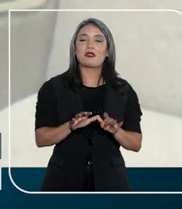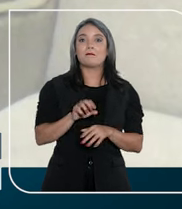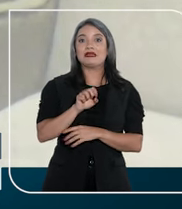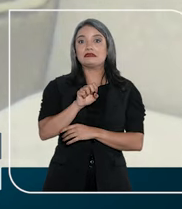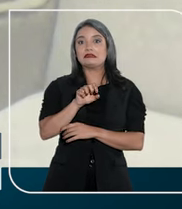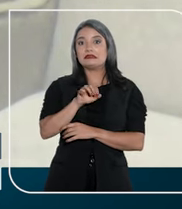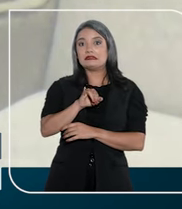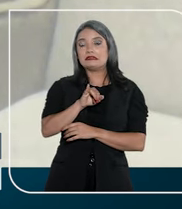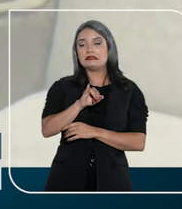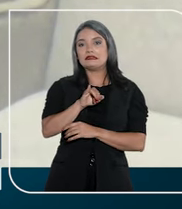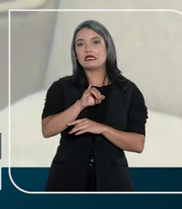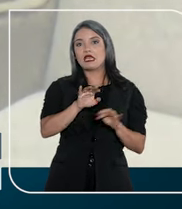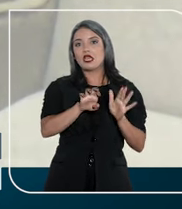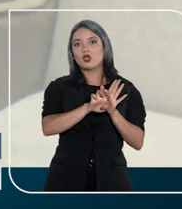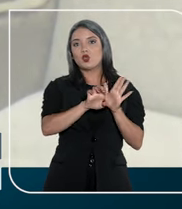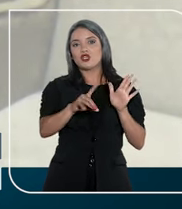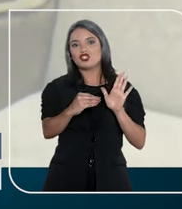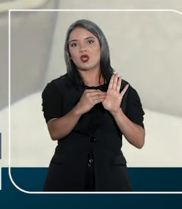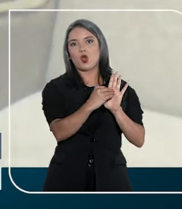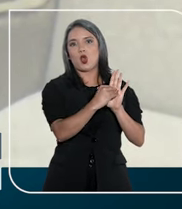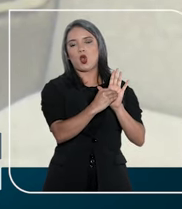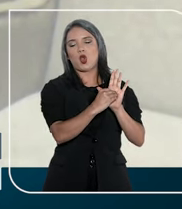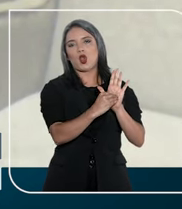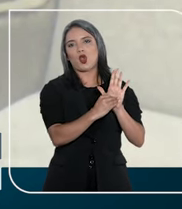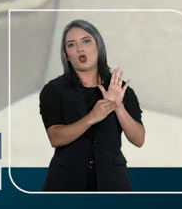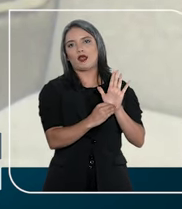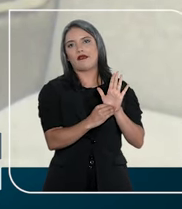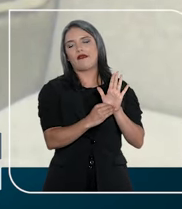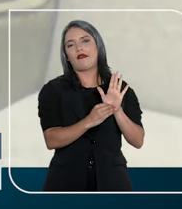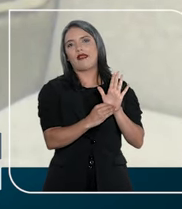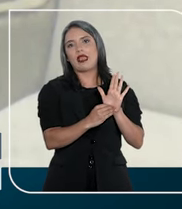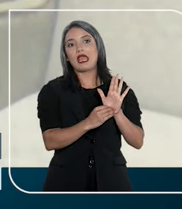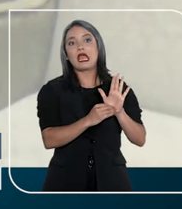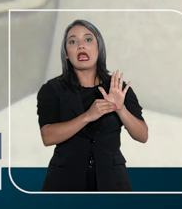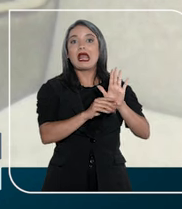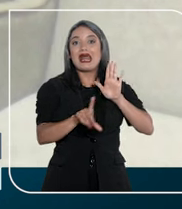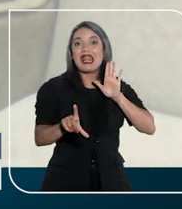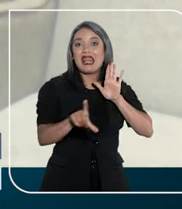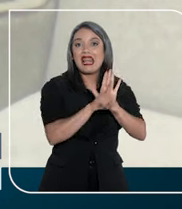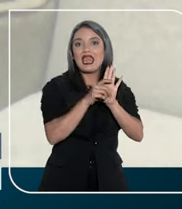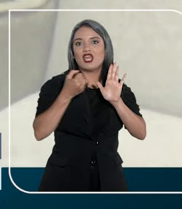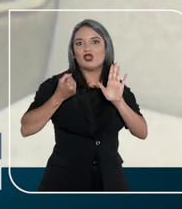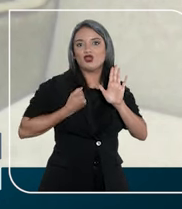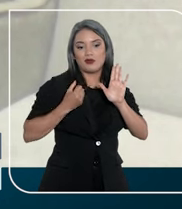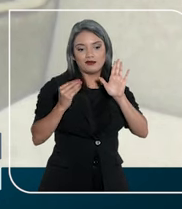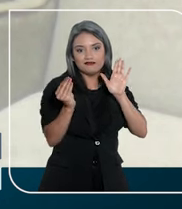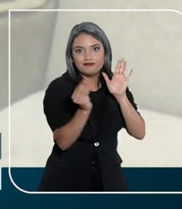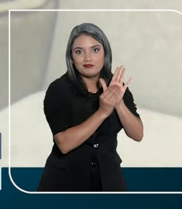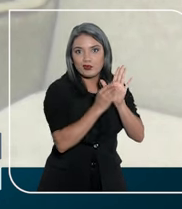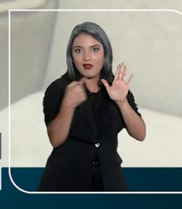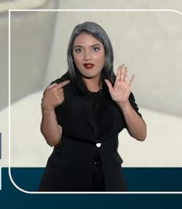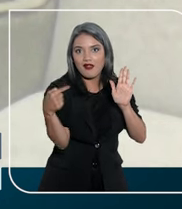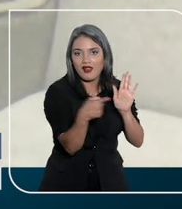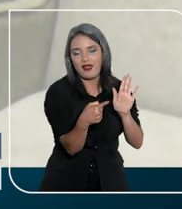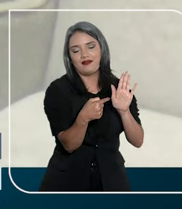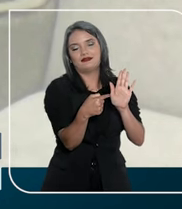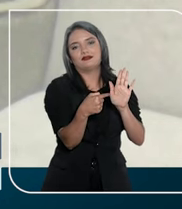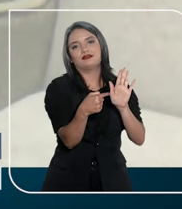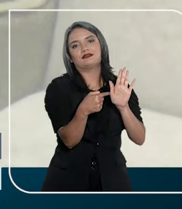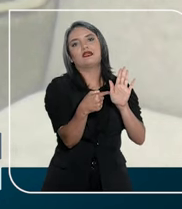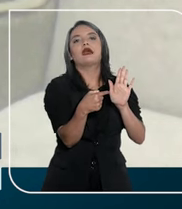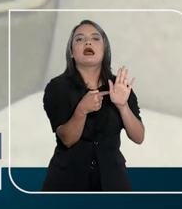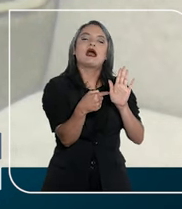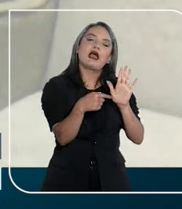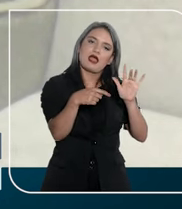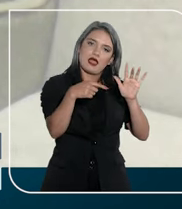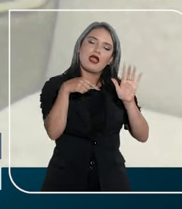discutível quando, por exemplo, o edital estabelecesse que aquelas leis específicas, né, citadas assim,